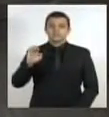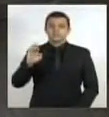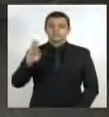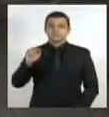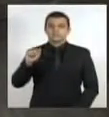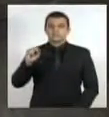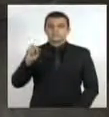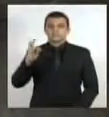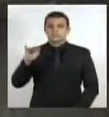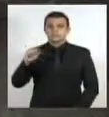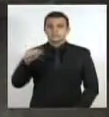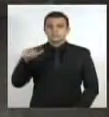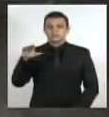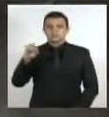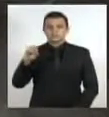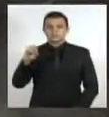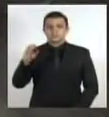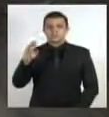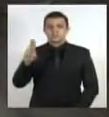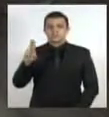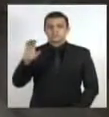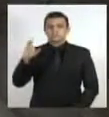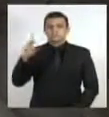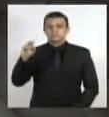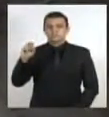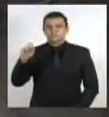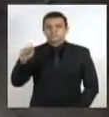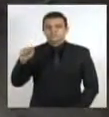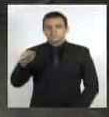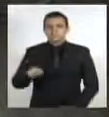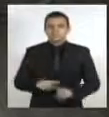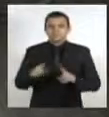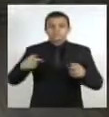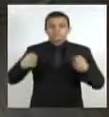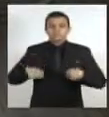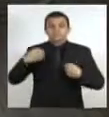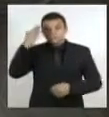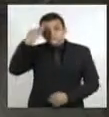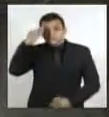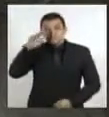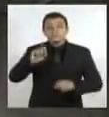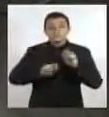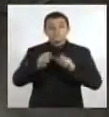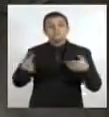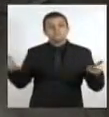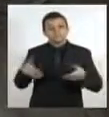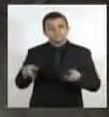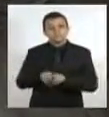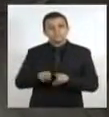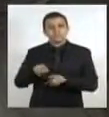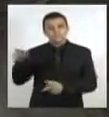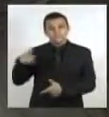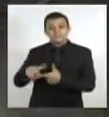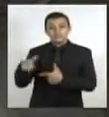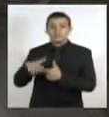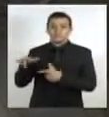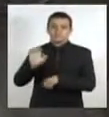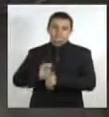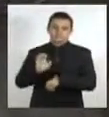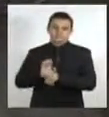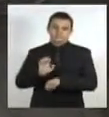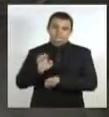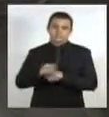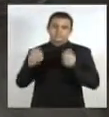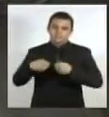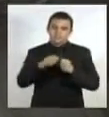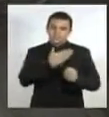Uchoa. Mas aquilo tinha que ser compreendido, como hoje como um problema de Estado. É preciso ter ação articulada